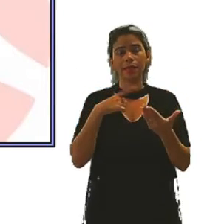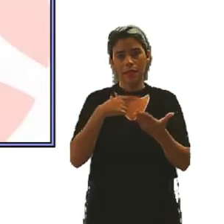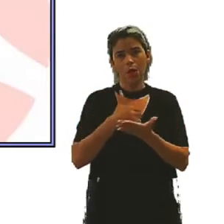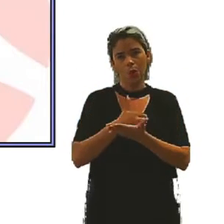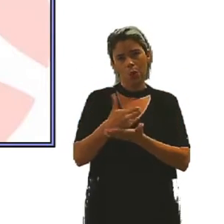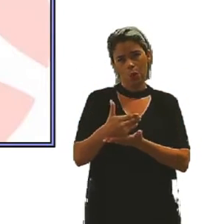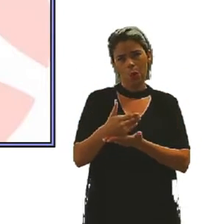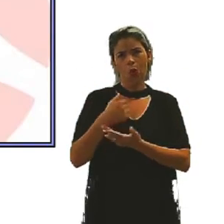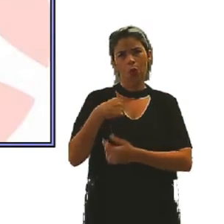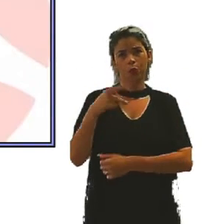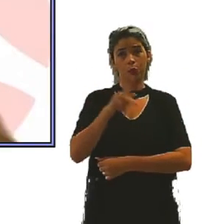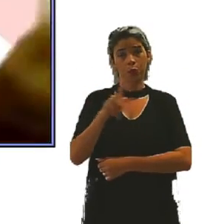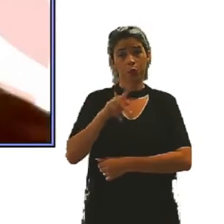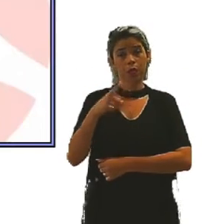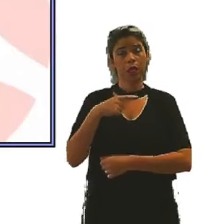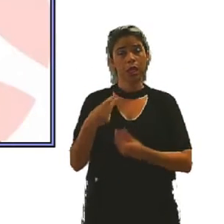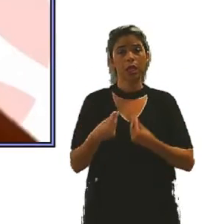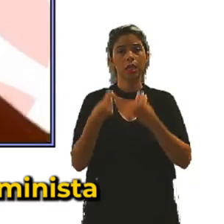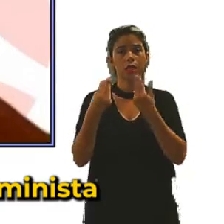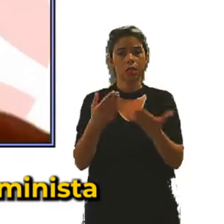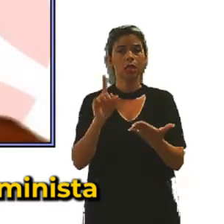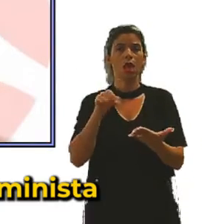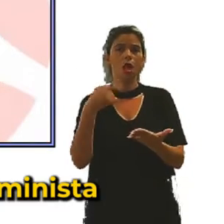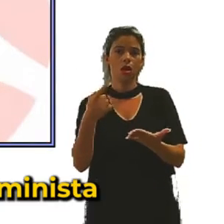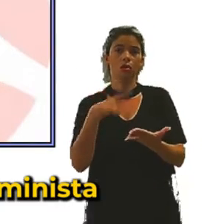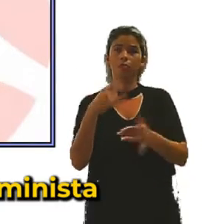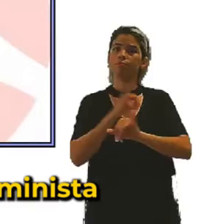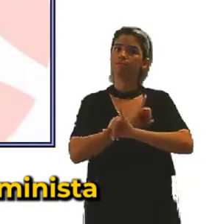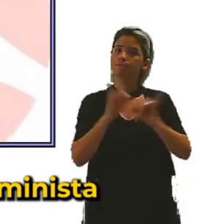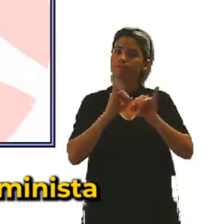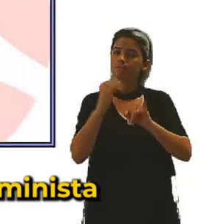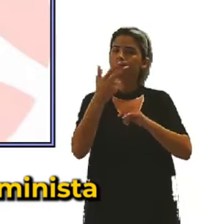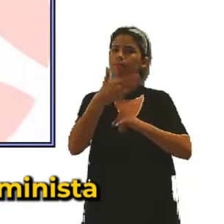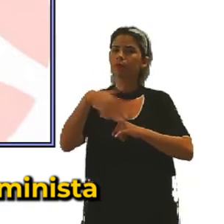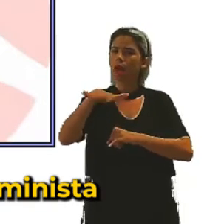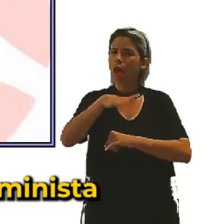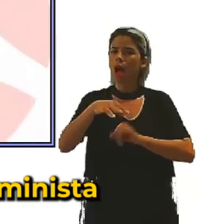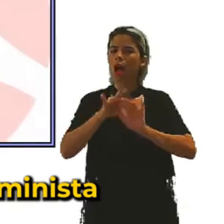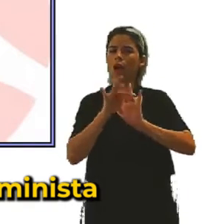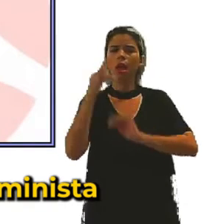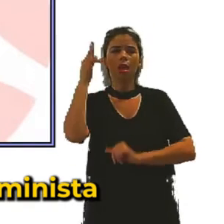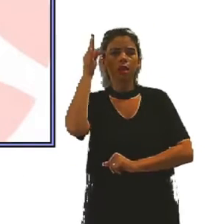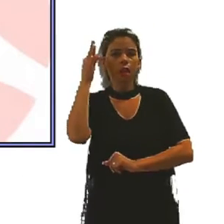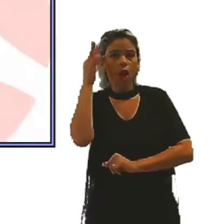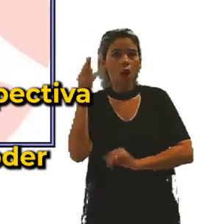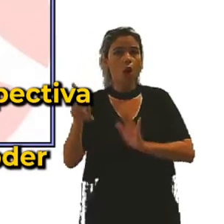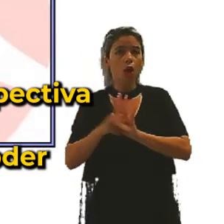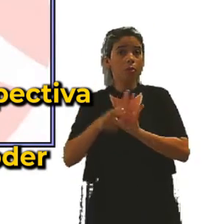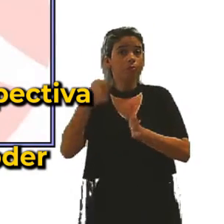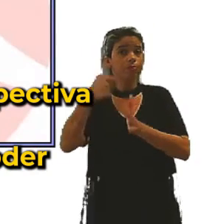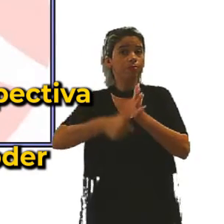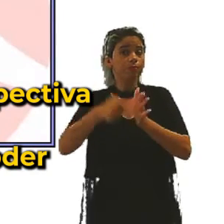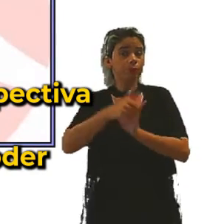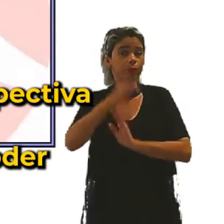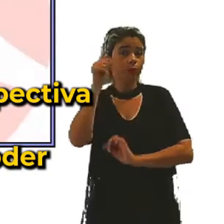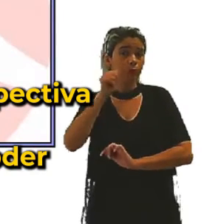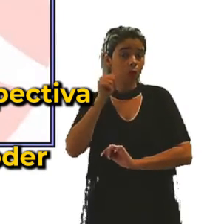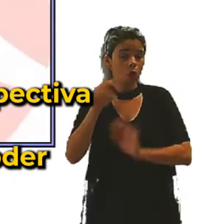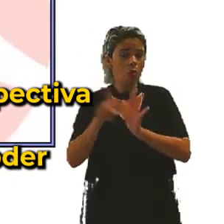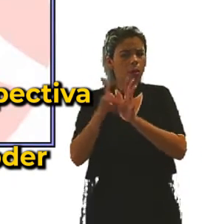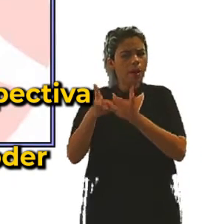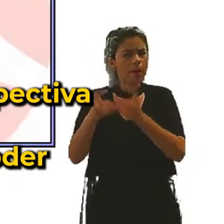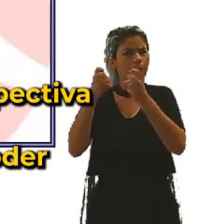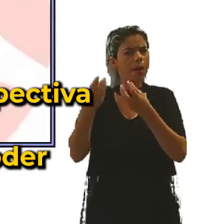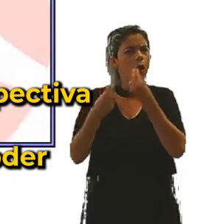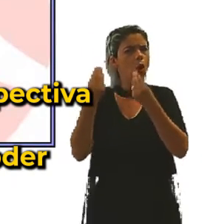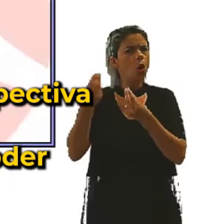a professora Ani trouxe, né, importantes aportes teóricos, né, da epistemologia feminista, com esse novo olhar da atuação